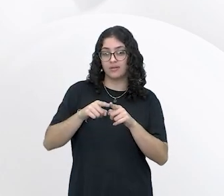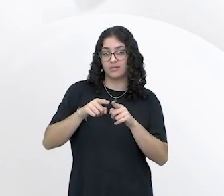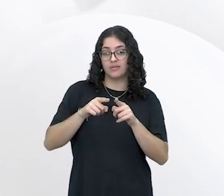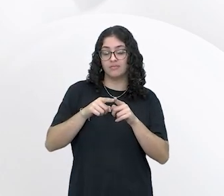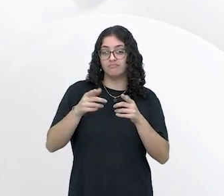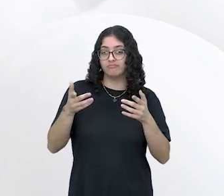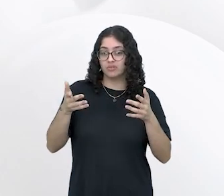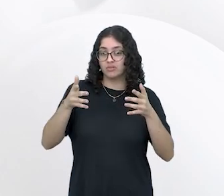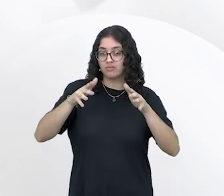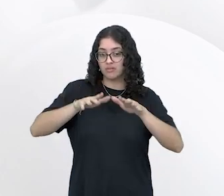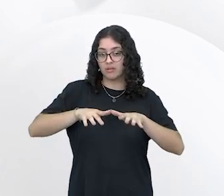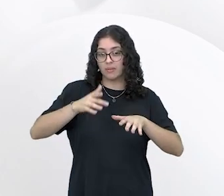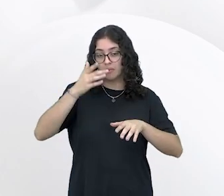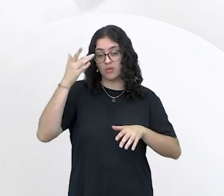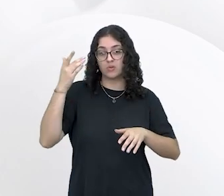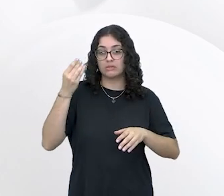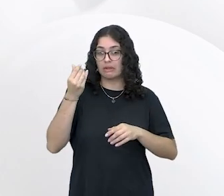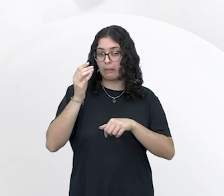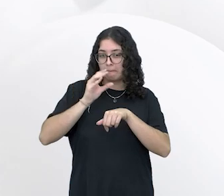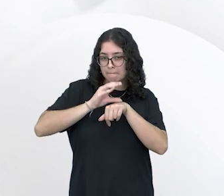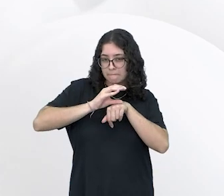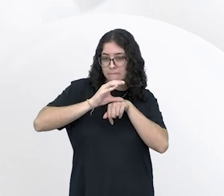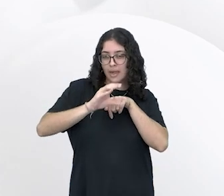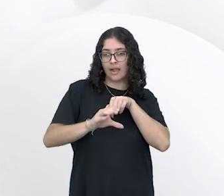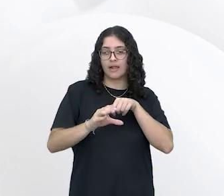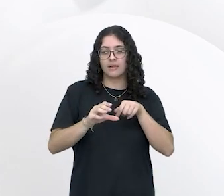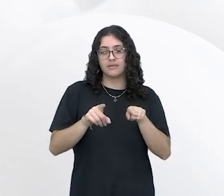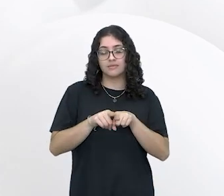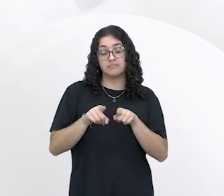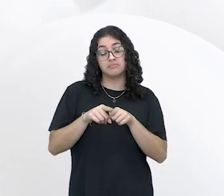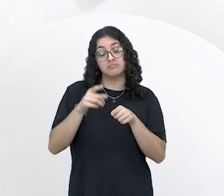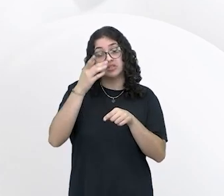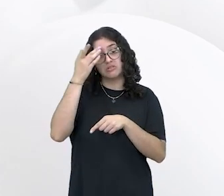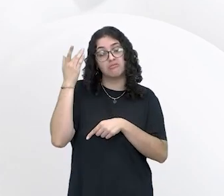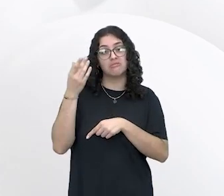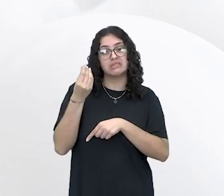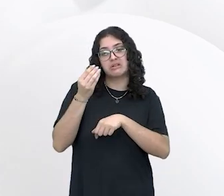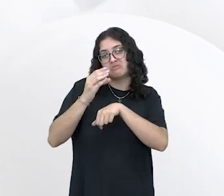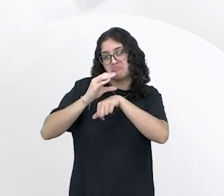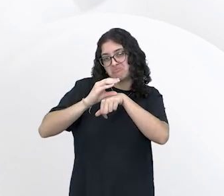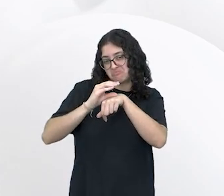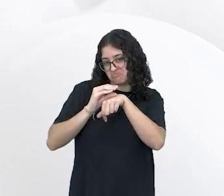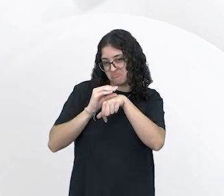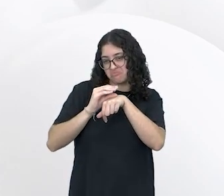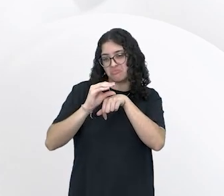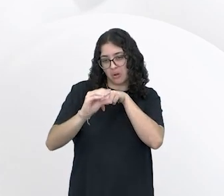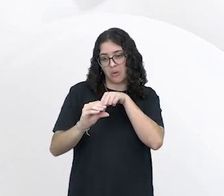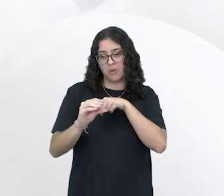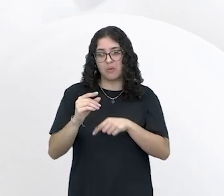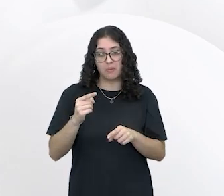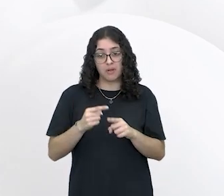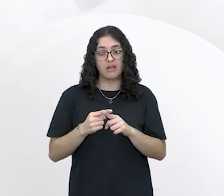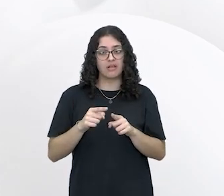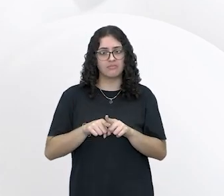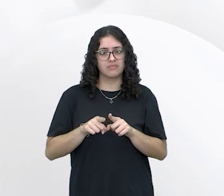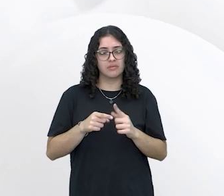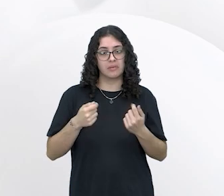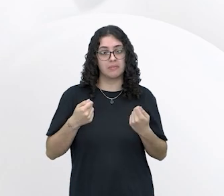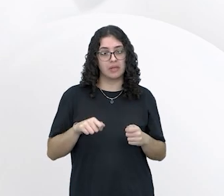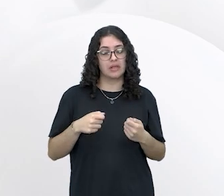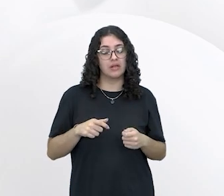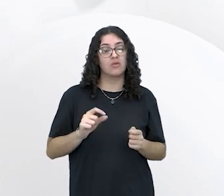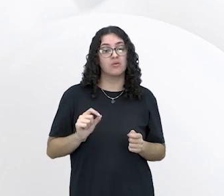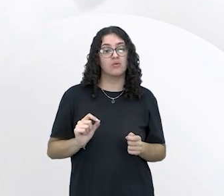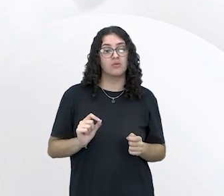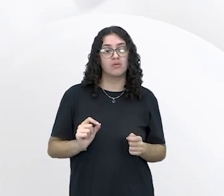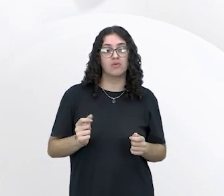com maior capacidade financeira e também aquelas que não têm tanta capacidade financeira, porque elas também necessitam de controlar